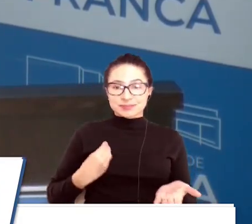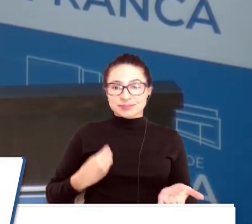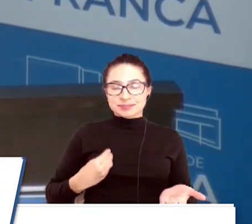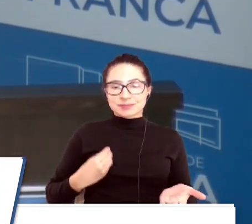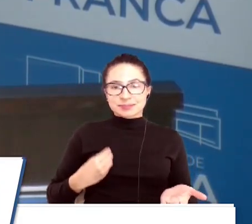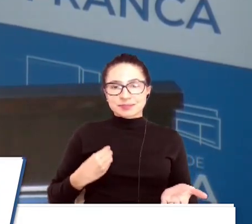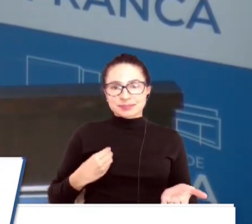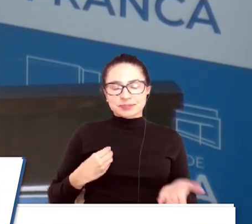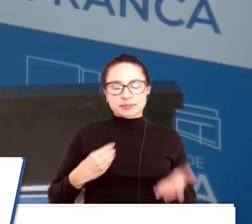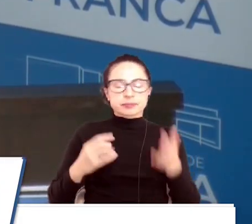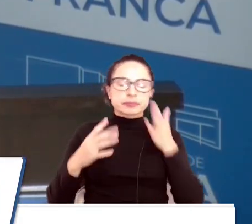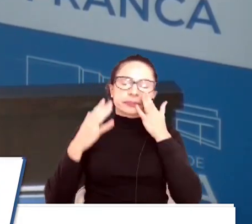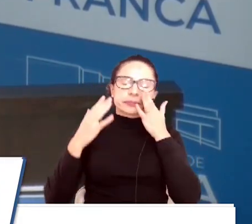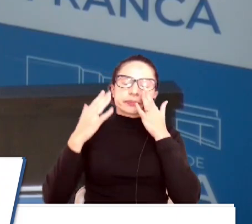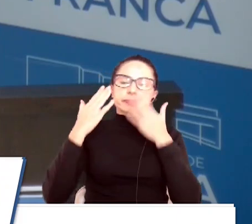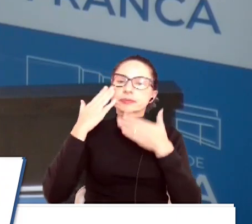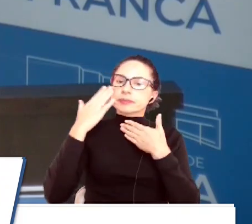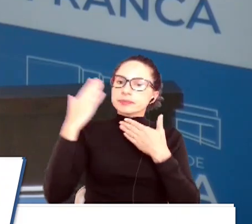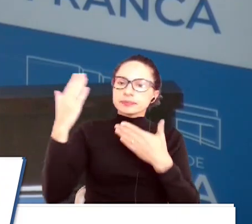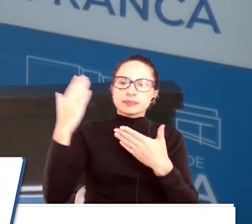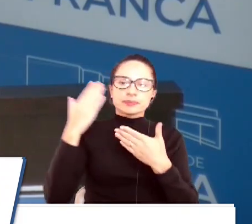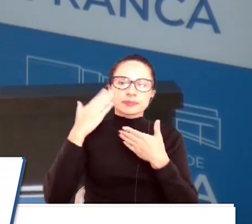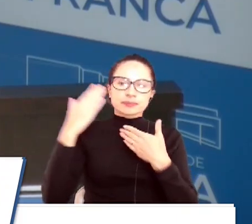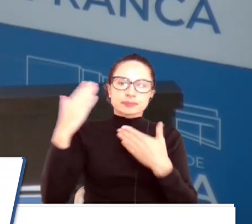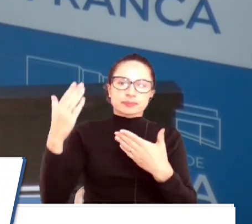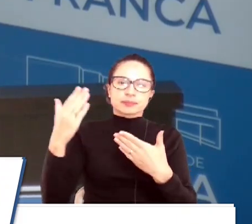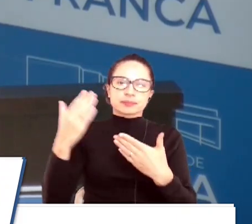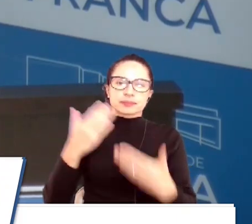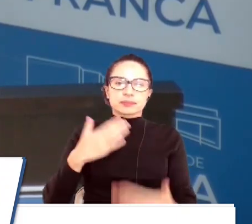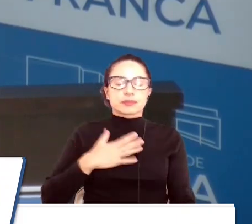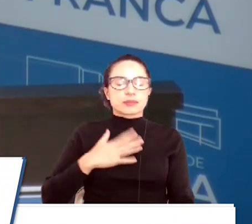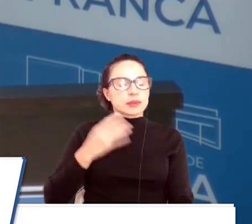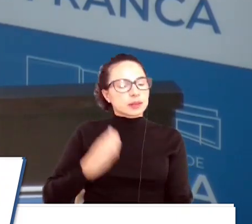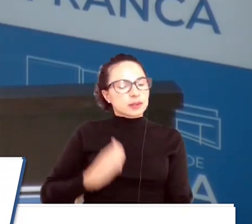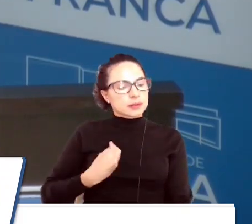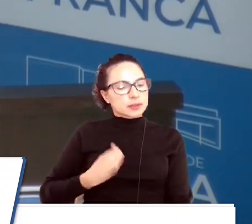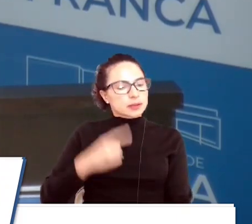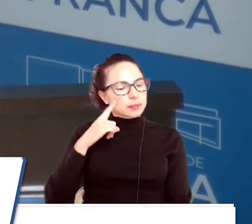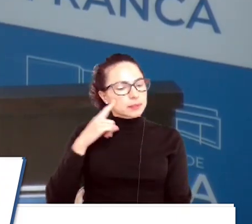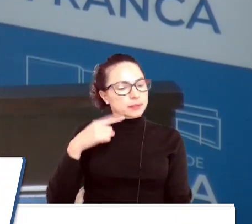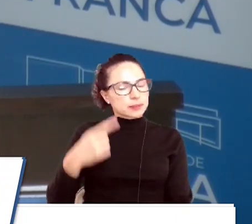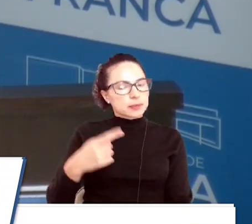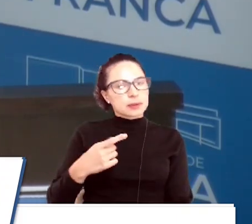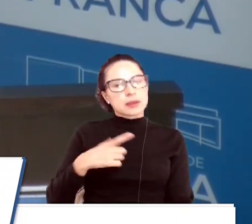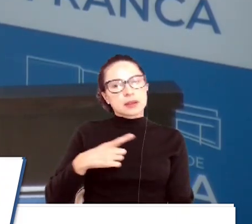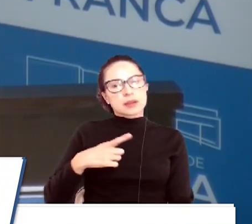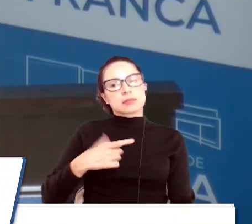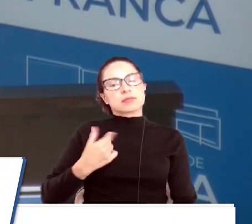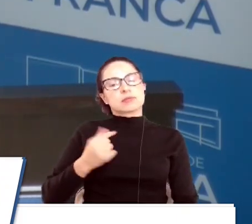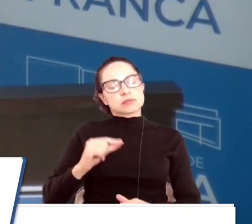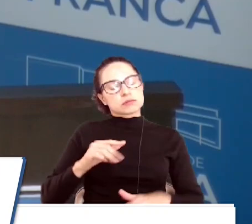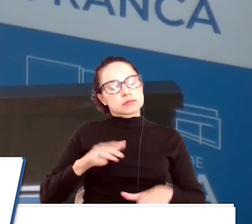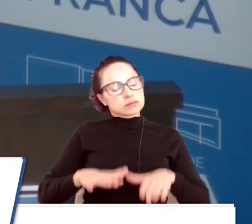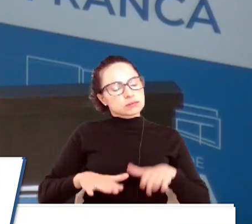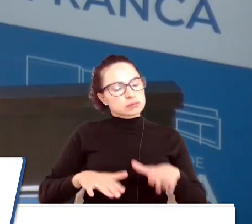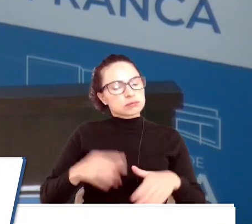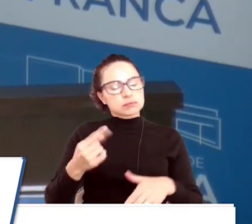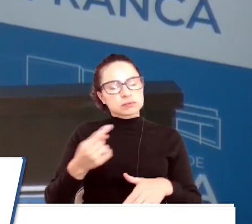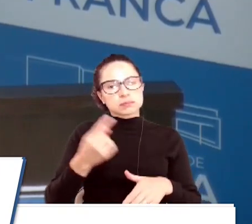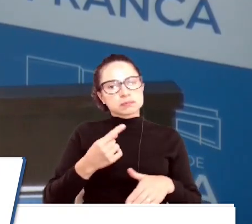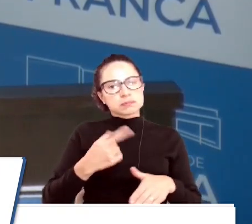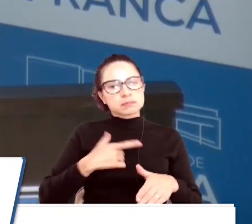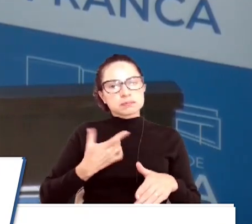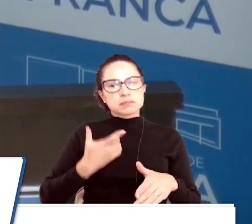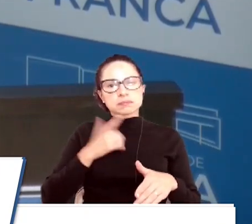Só grata a Deus, o meu dia a dia é colocar meu pé no chão, em primeiro lugar,